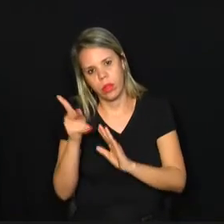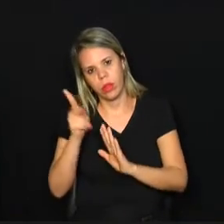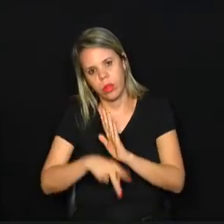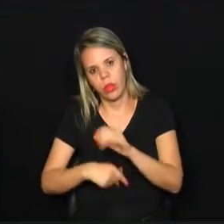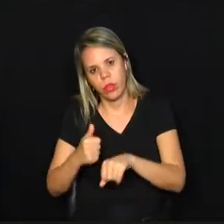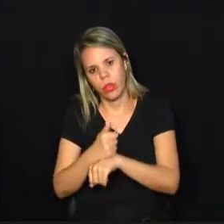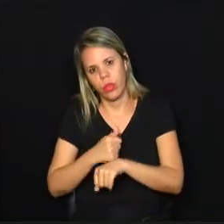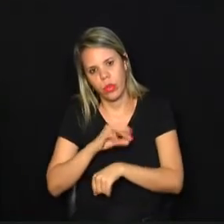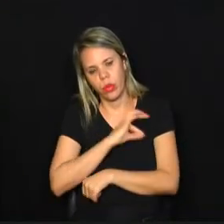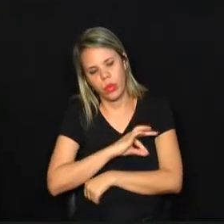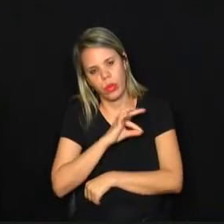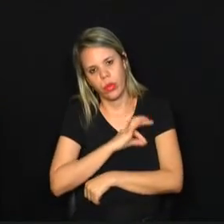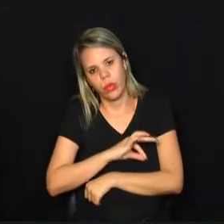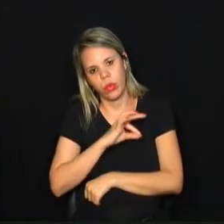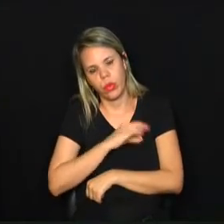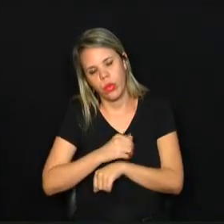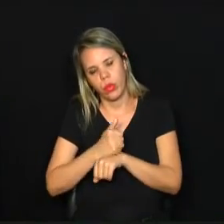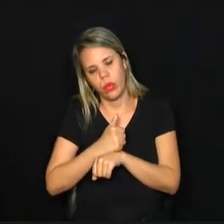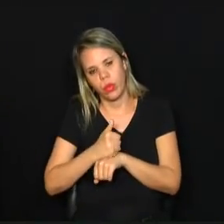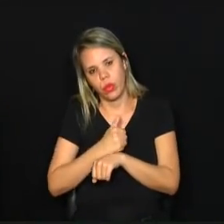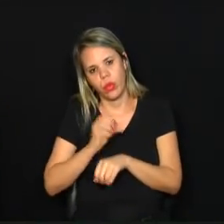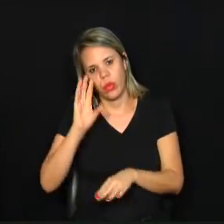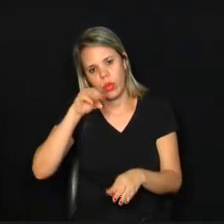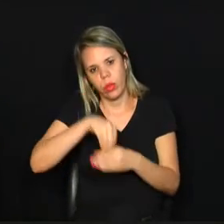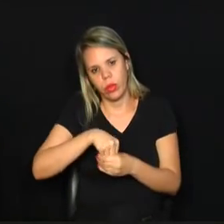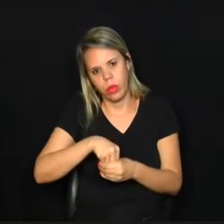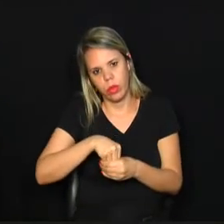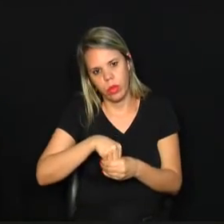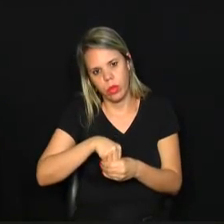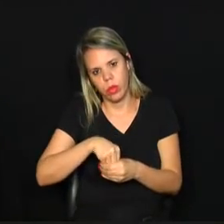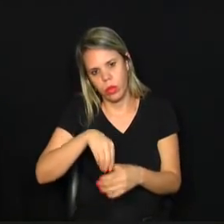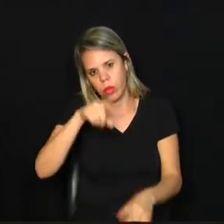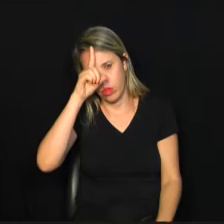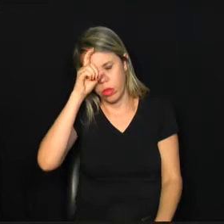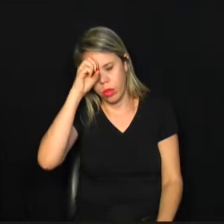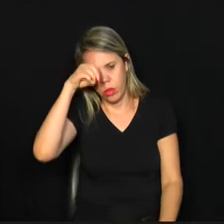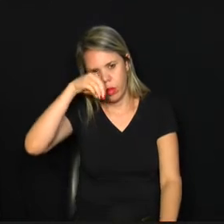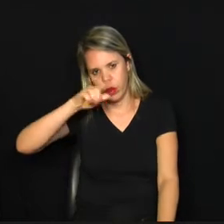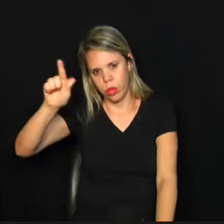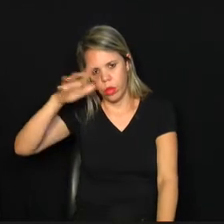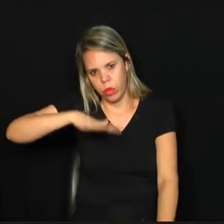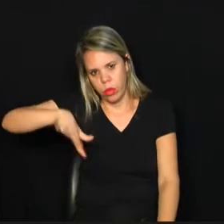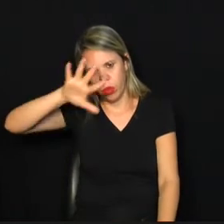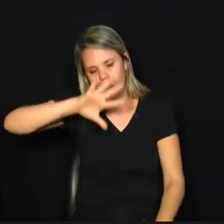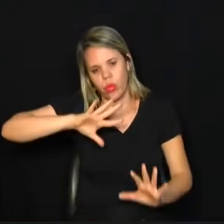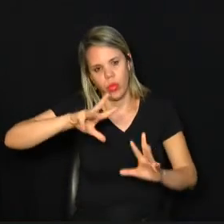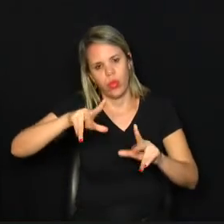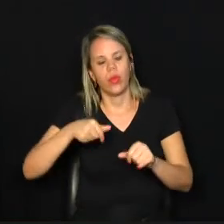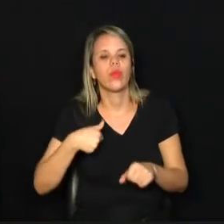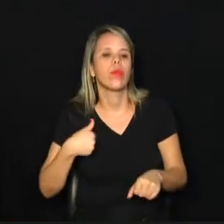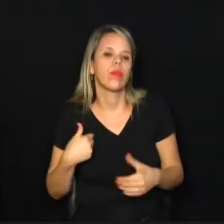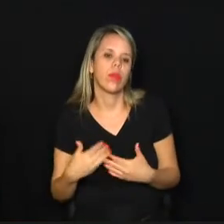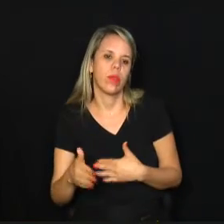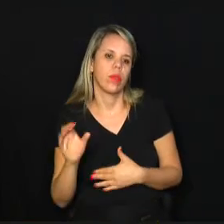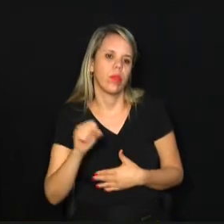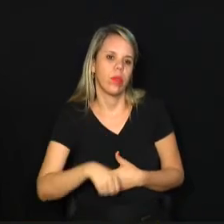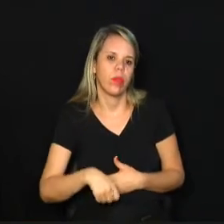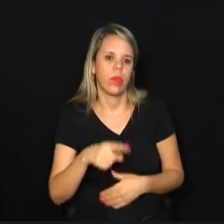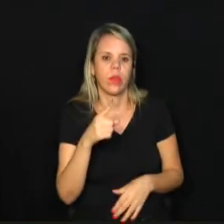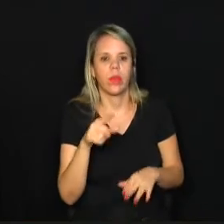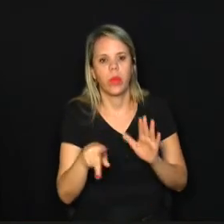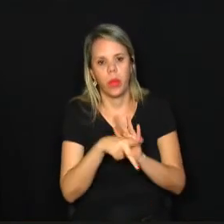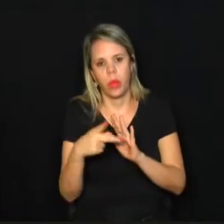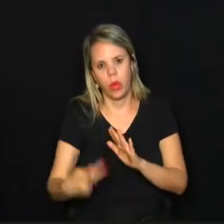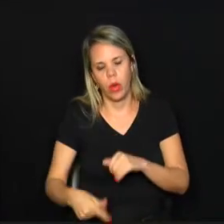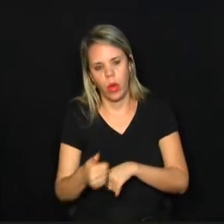cargos e salários, um plano de carreira dentro da rede Mário Gatti, nós passaremos a partir daí sem ter quadro próprio,